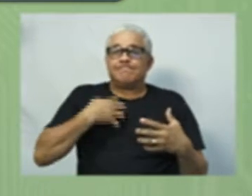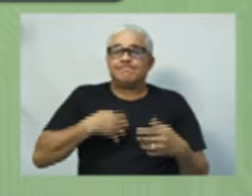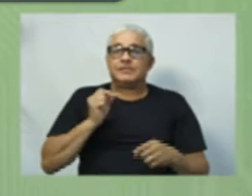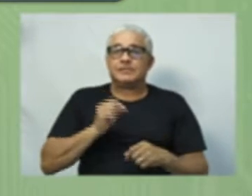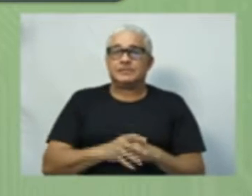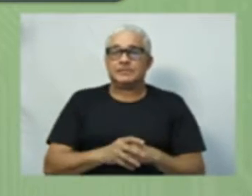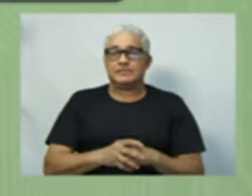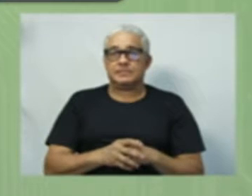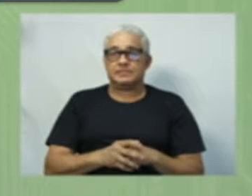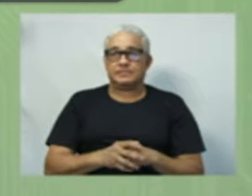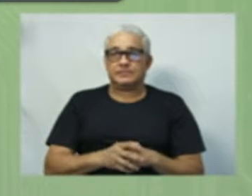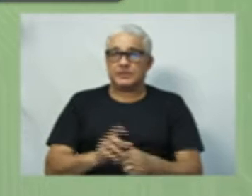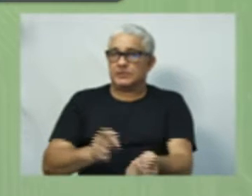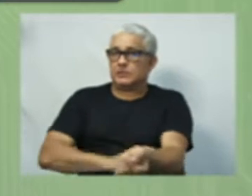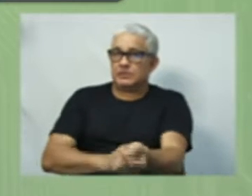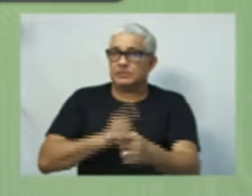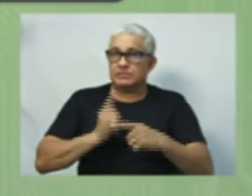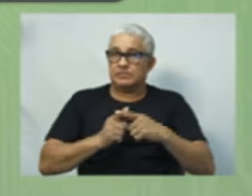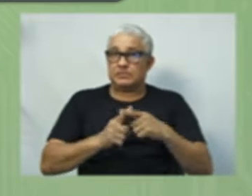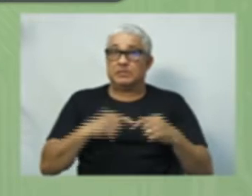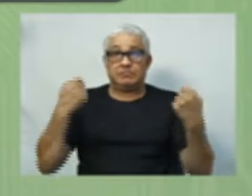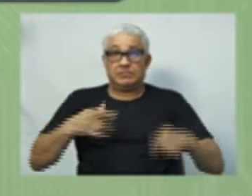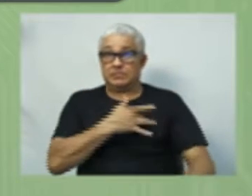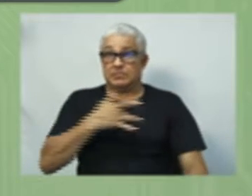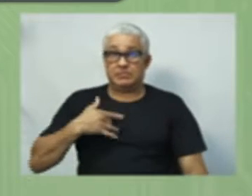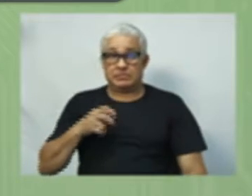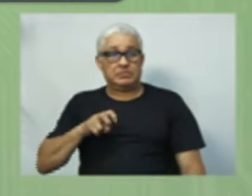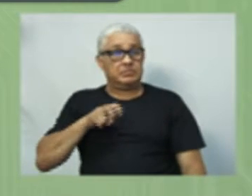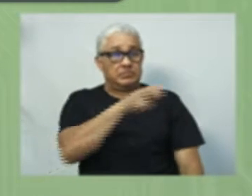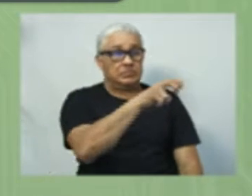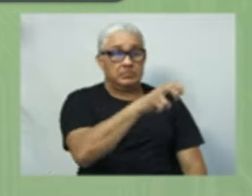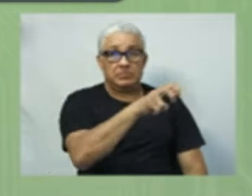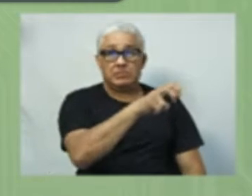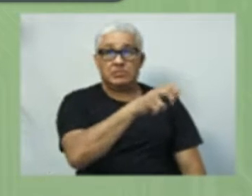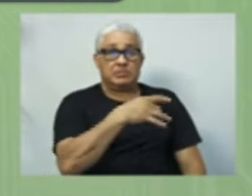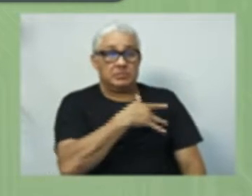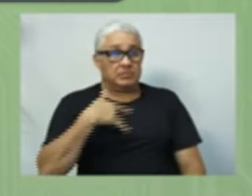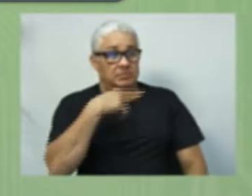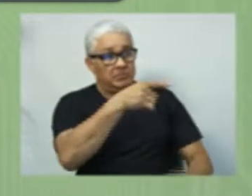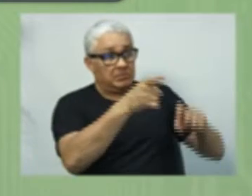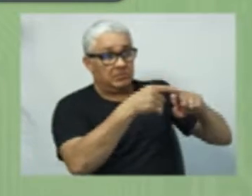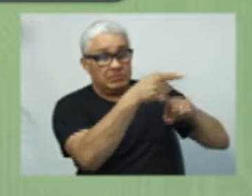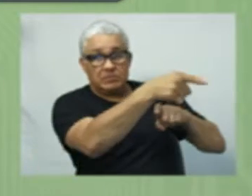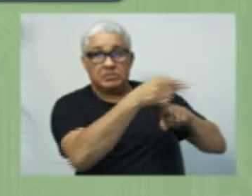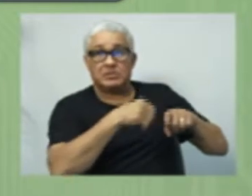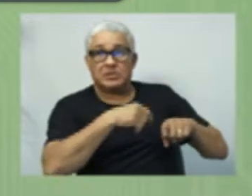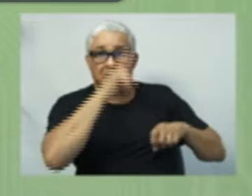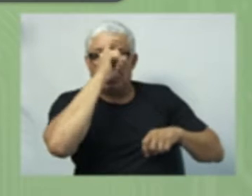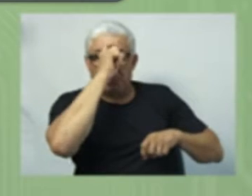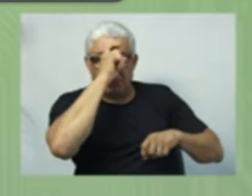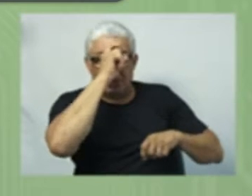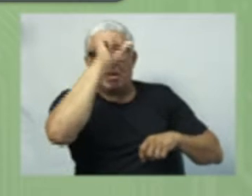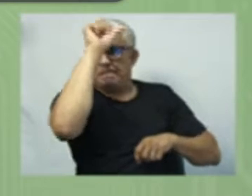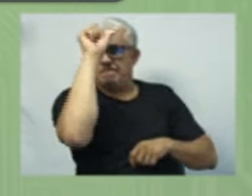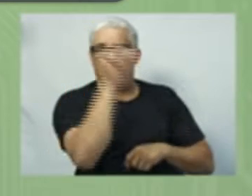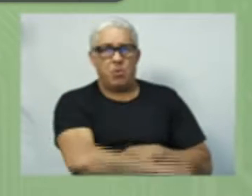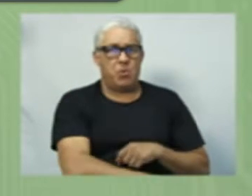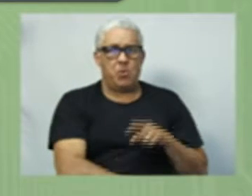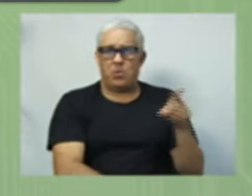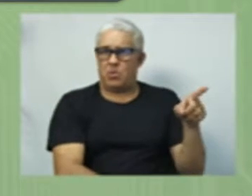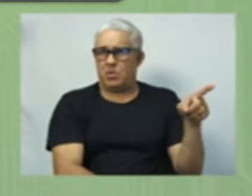indignação é quando precisamos da saúde. Chegamos lá na saúde, o que acontece? Uma saúde de péssima qualidade,